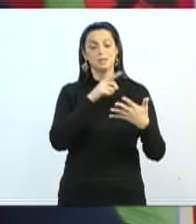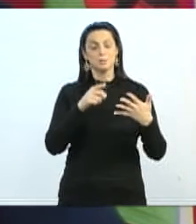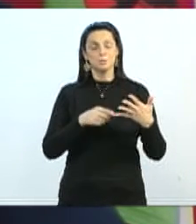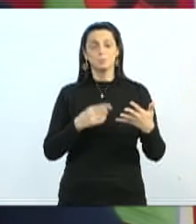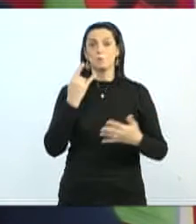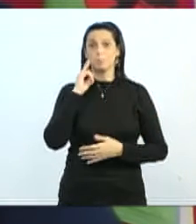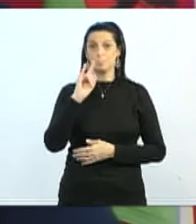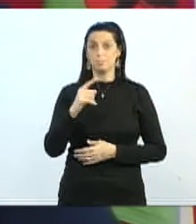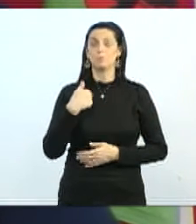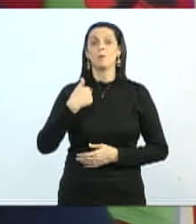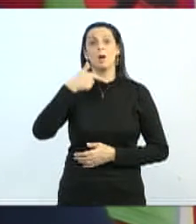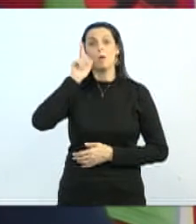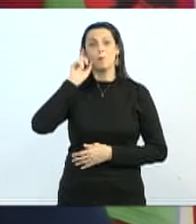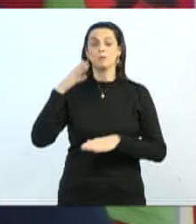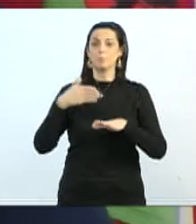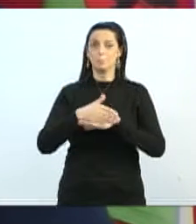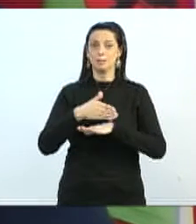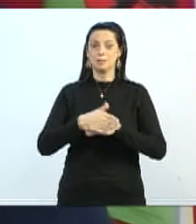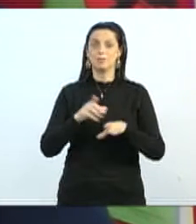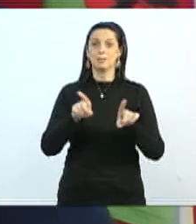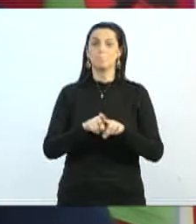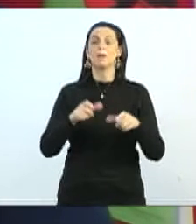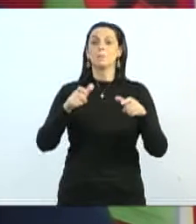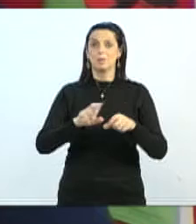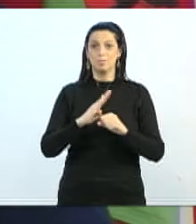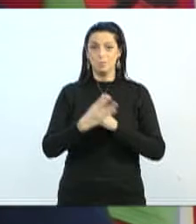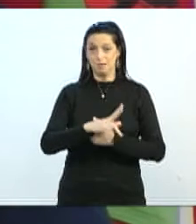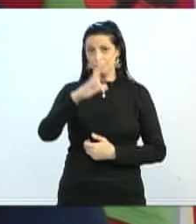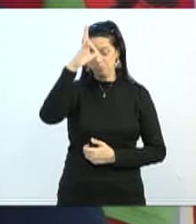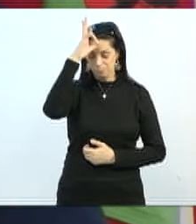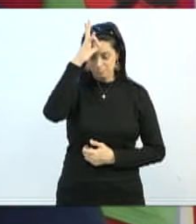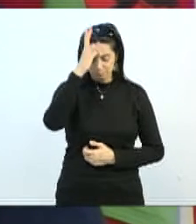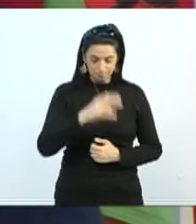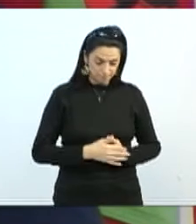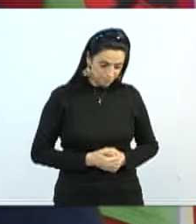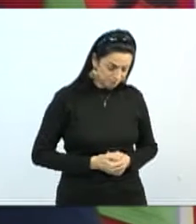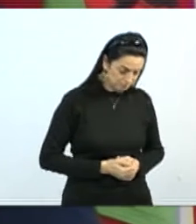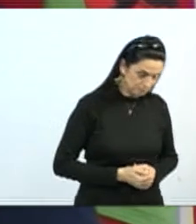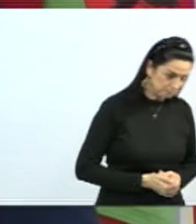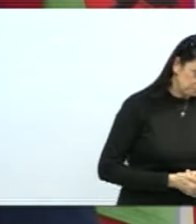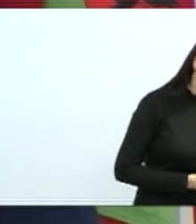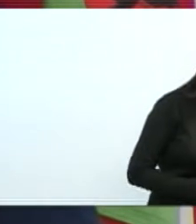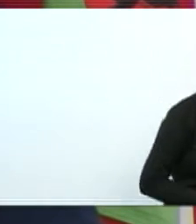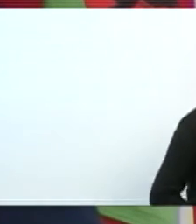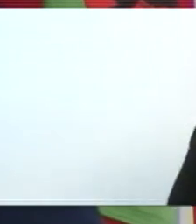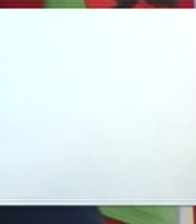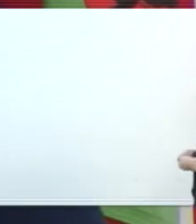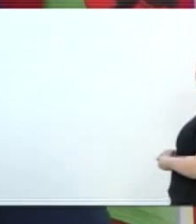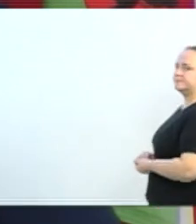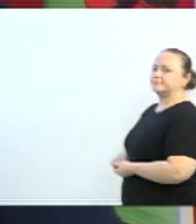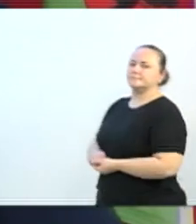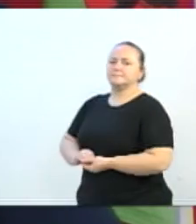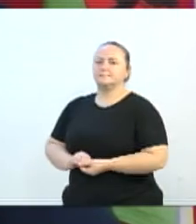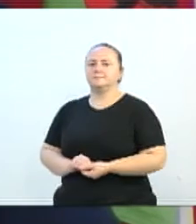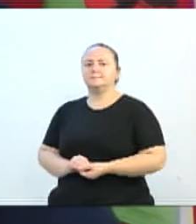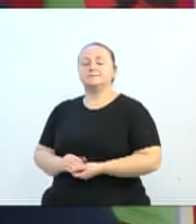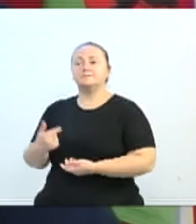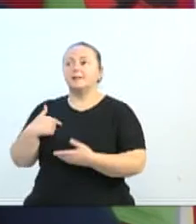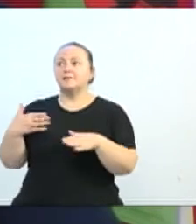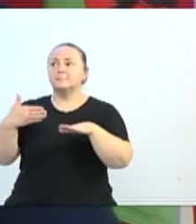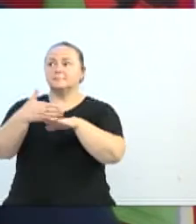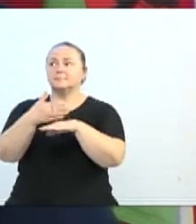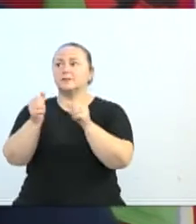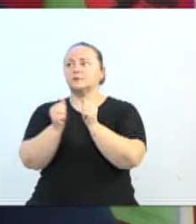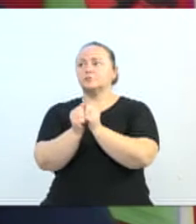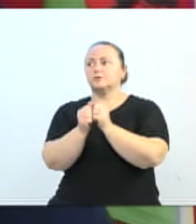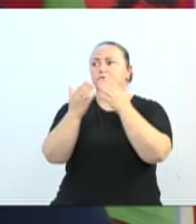participei também ontem, eu estava na Vila Itopava, e, ao mesmo tempo, consegui reservar um tempo para participar da abertura do